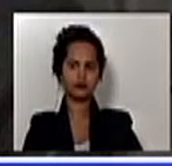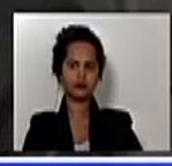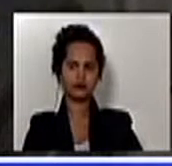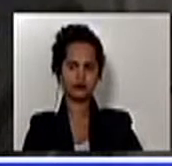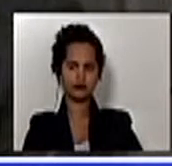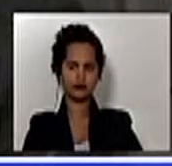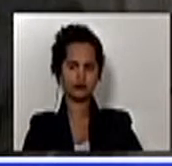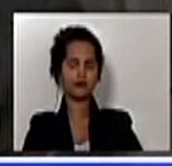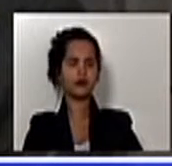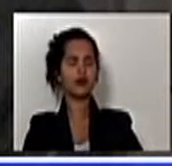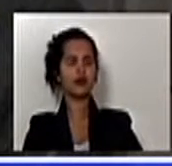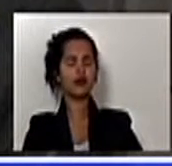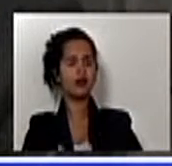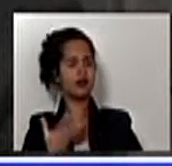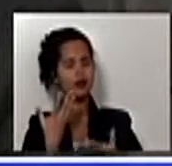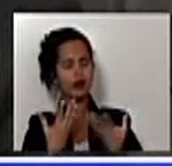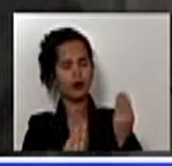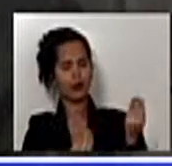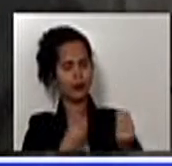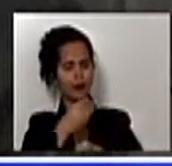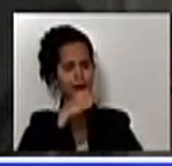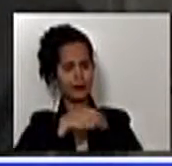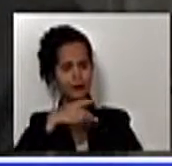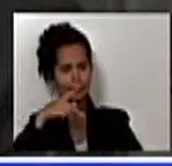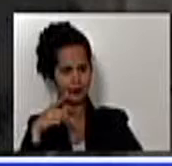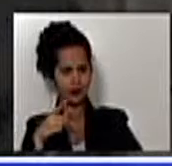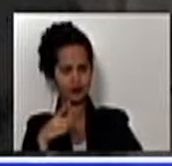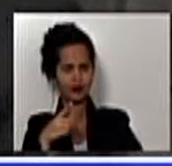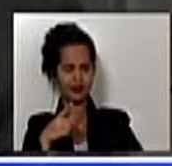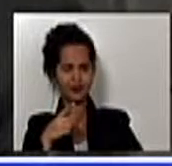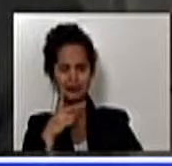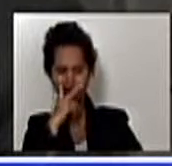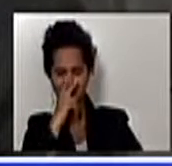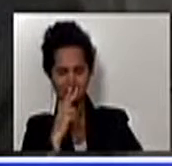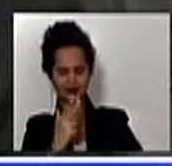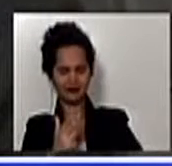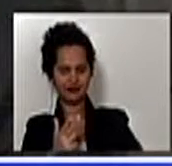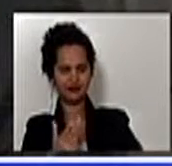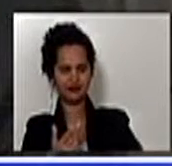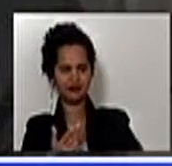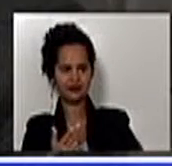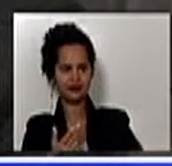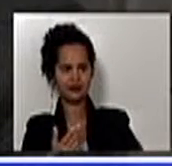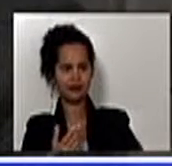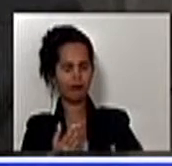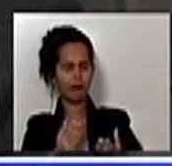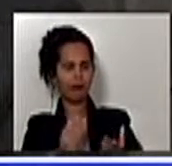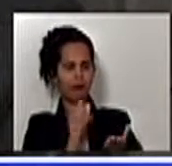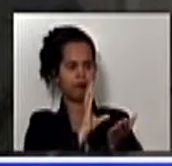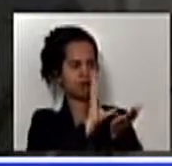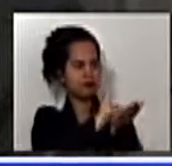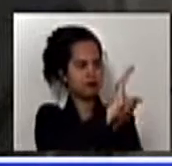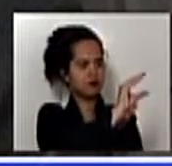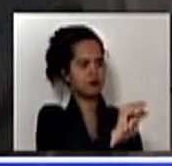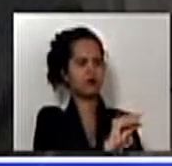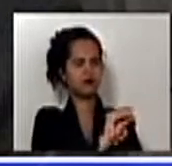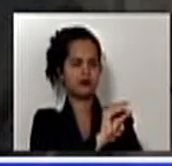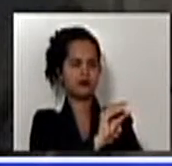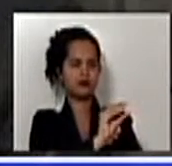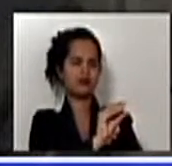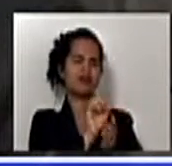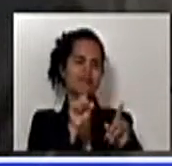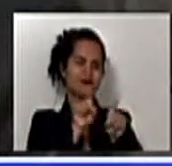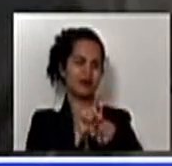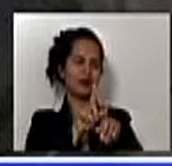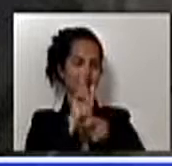enfraquecer o Ministério Público é enfraquecer a cidadania. E isso ocorre em todo o Brasil,